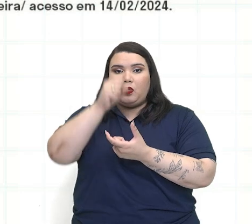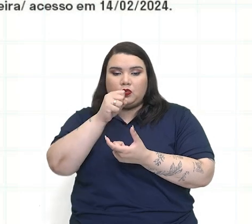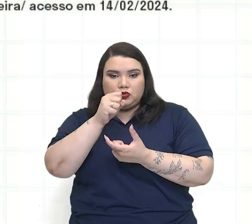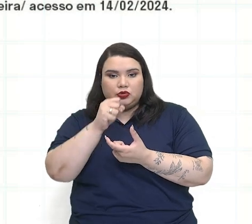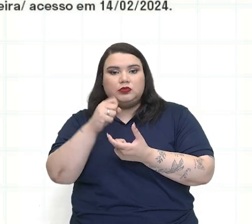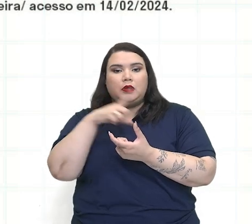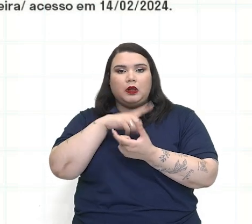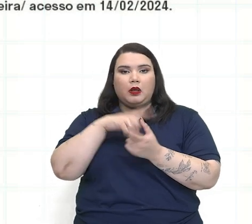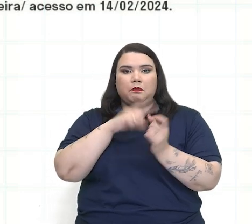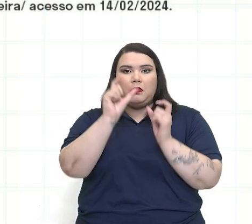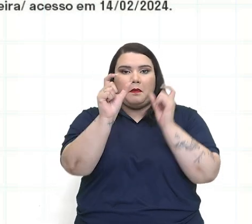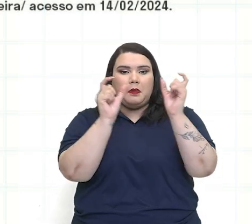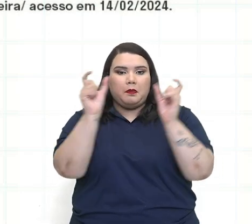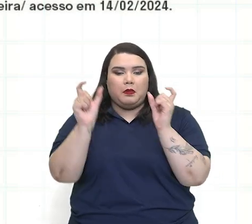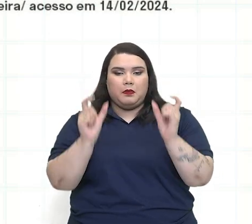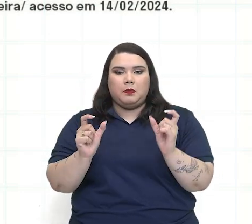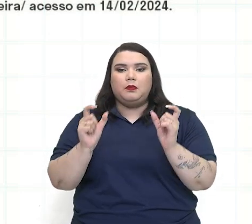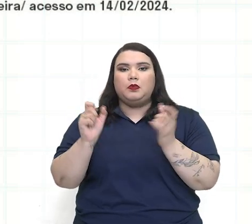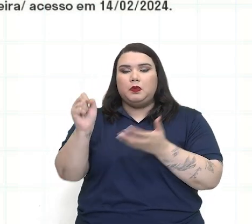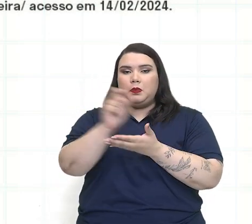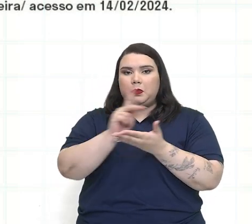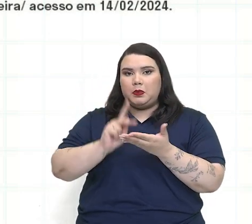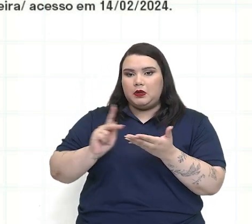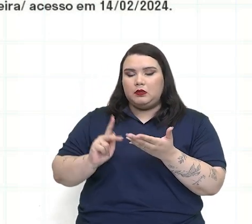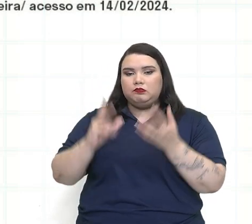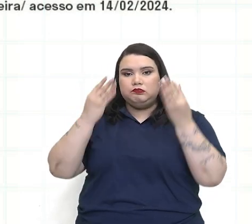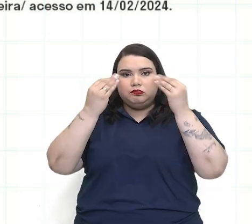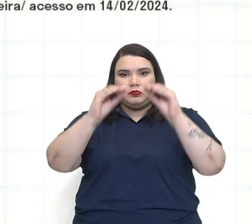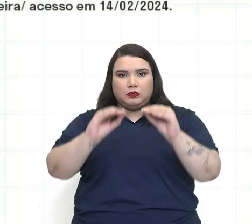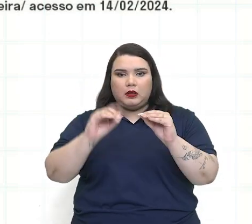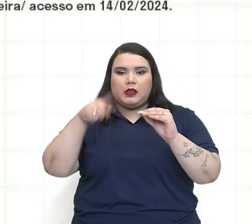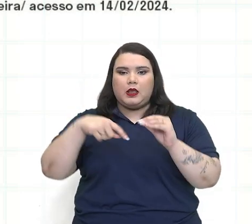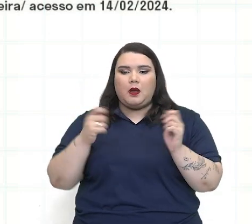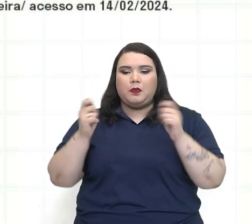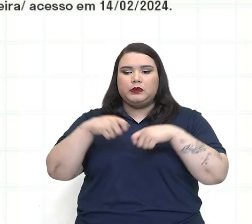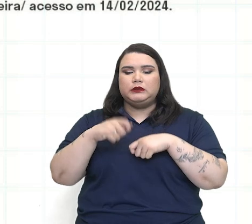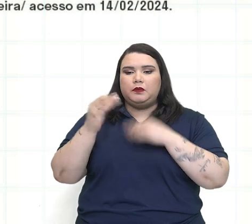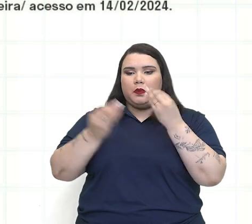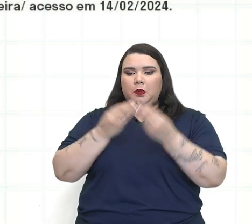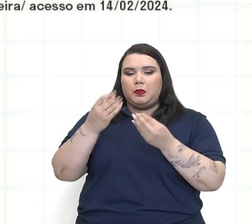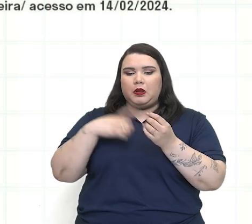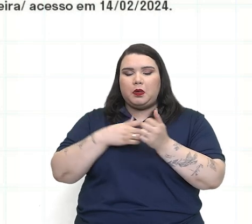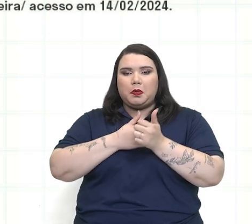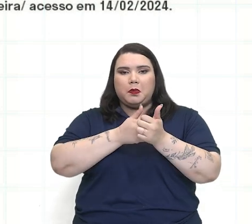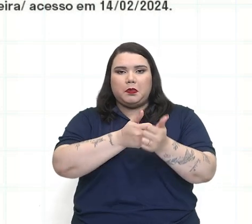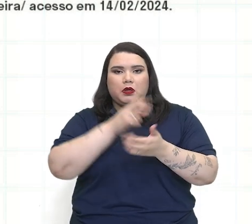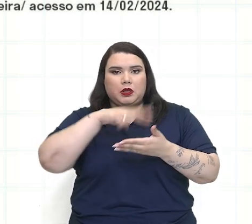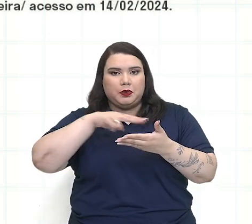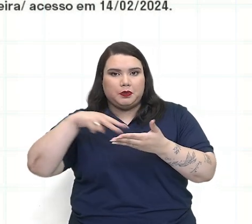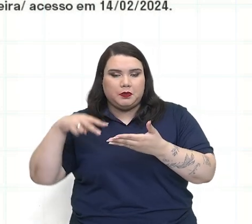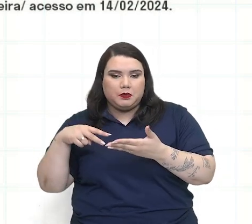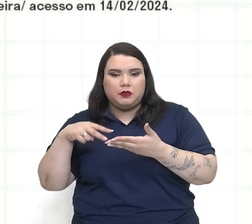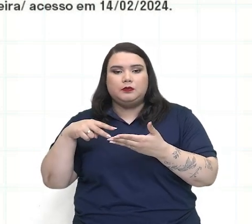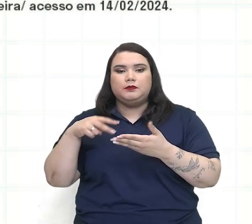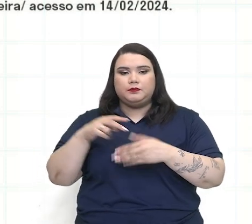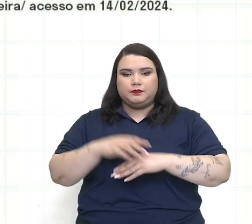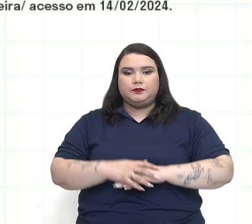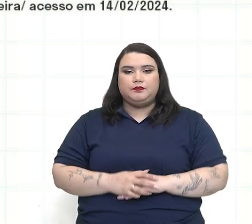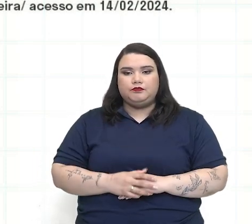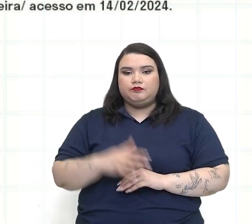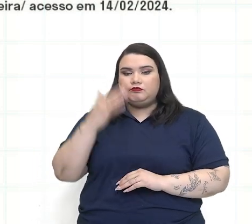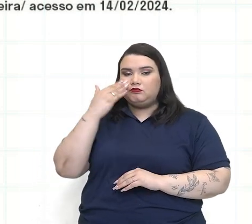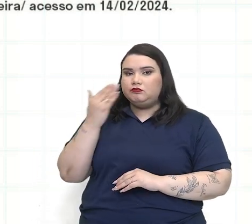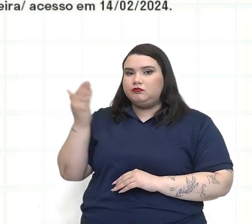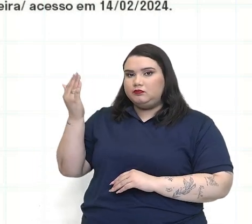observe aqui, ó, as sílabas tônicas das palavras vão dar esse ritmo Dói-me nas veias, amargo e quente,